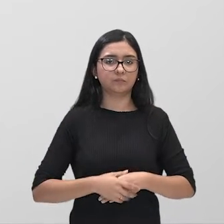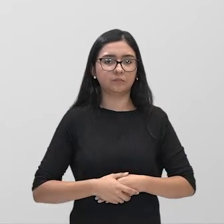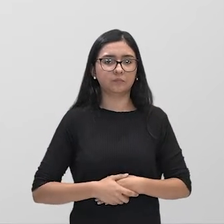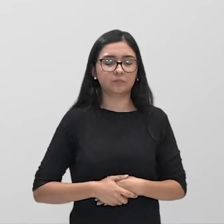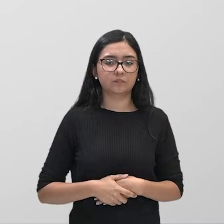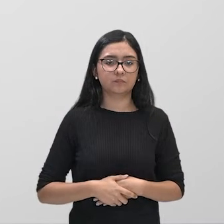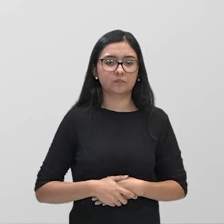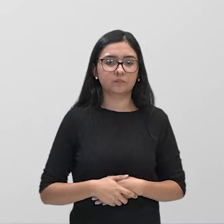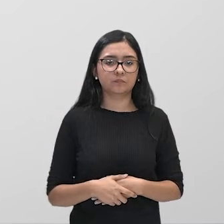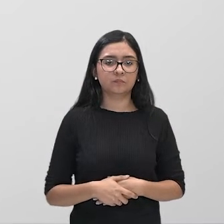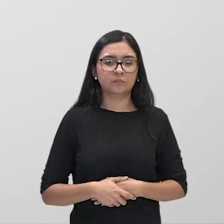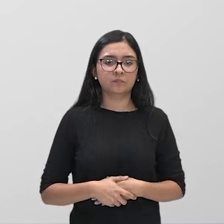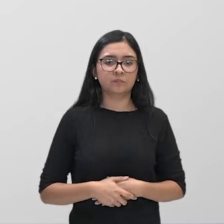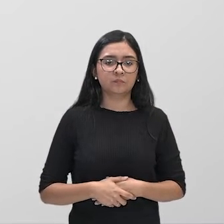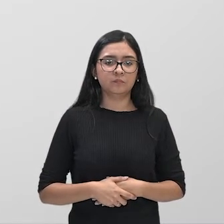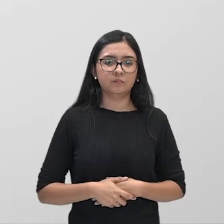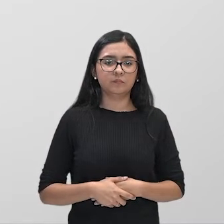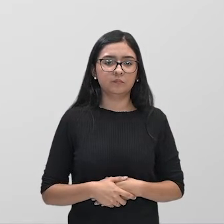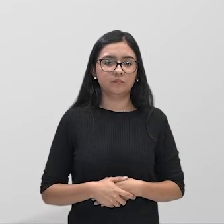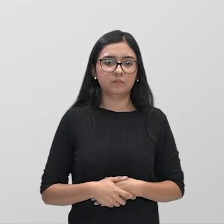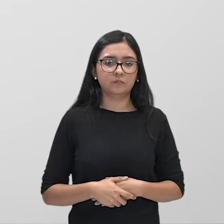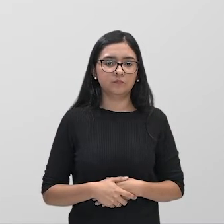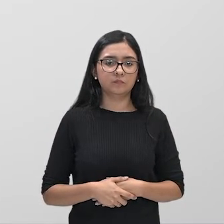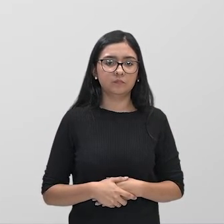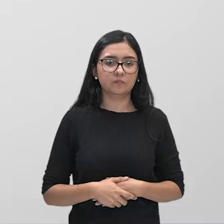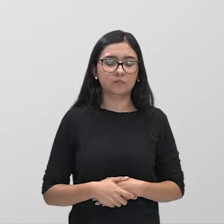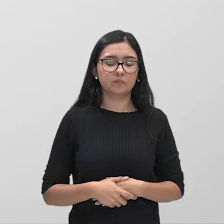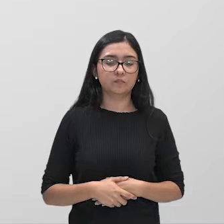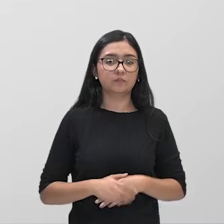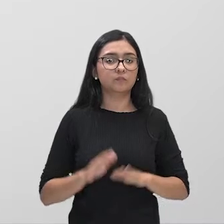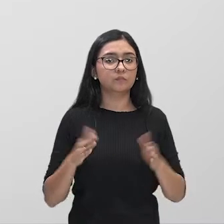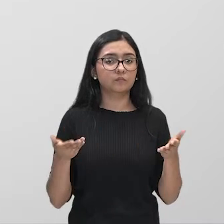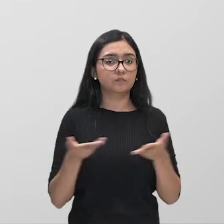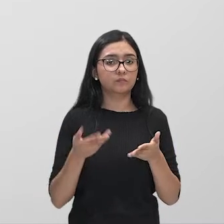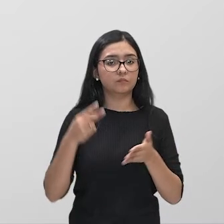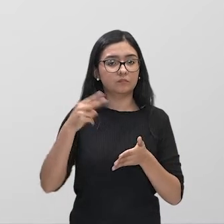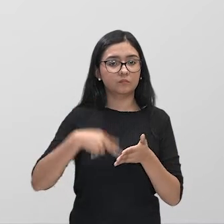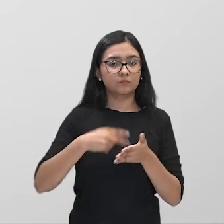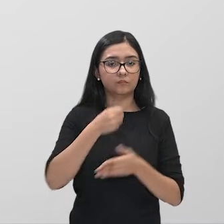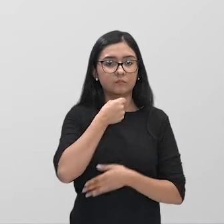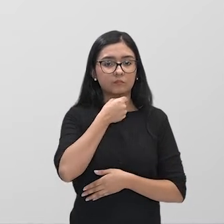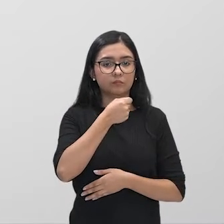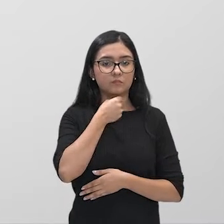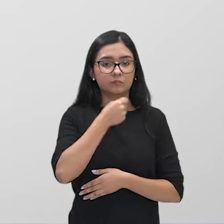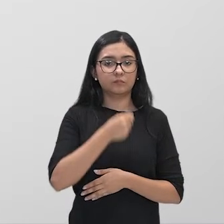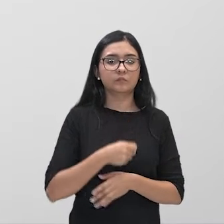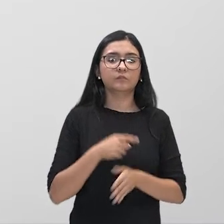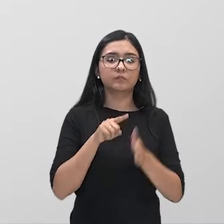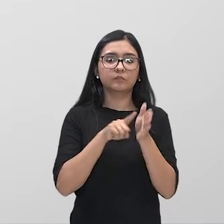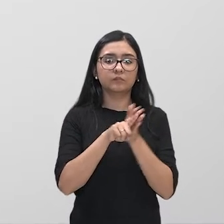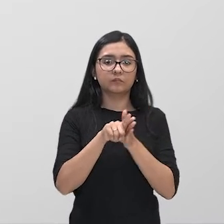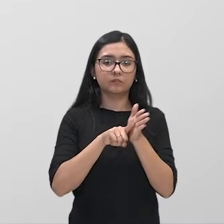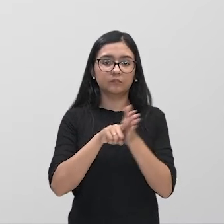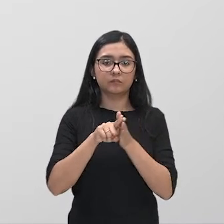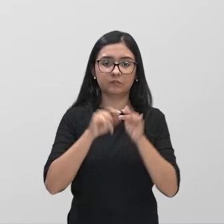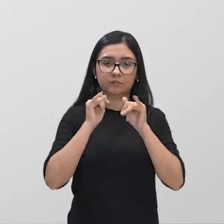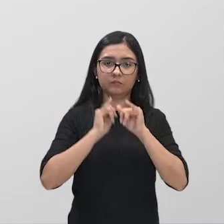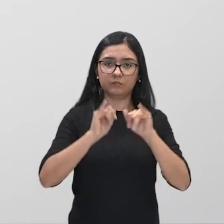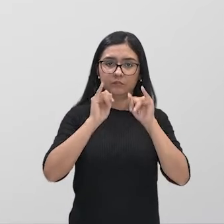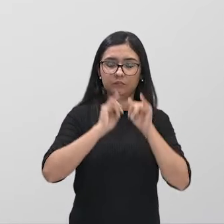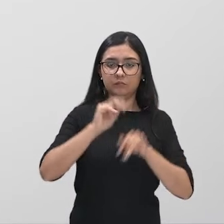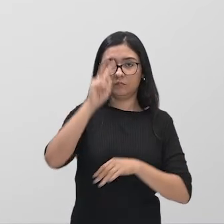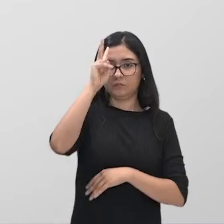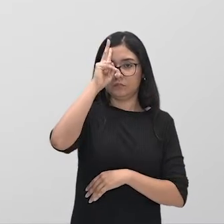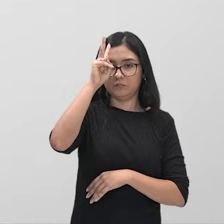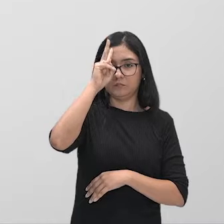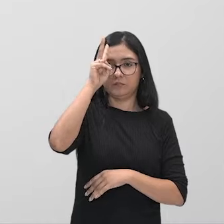A gente vai fazer um pouco da leitura dessa reportagem. Veja só. Pesquisa lançada esta